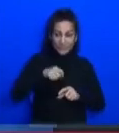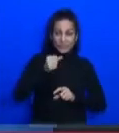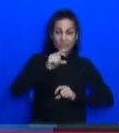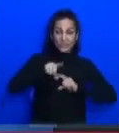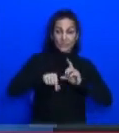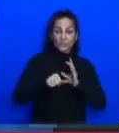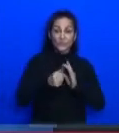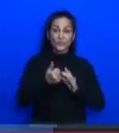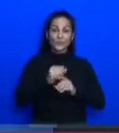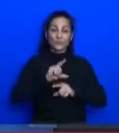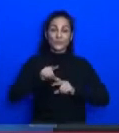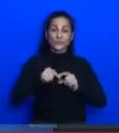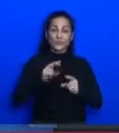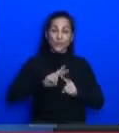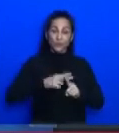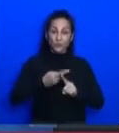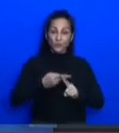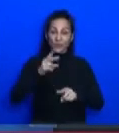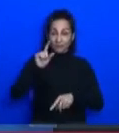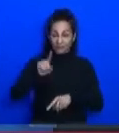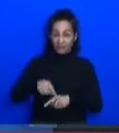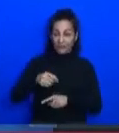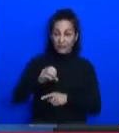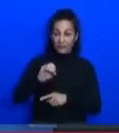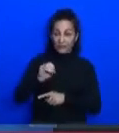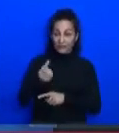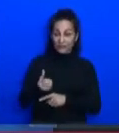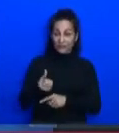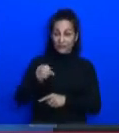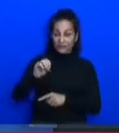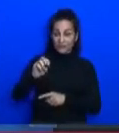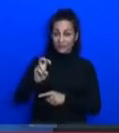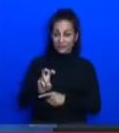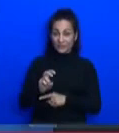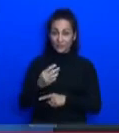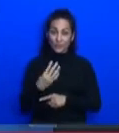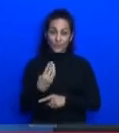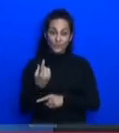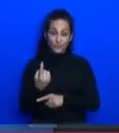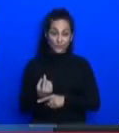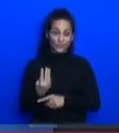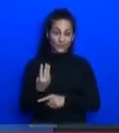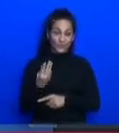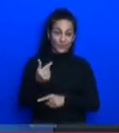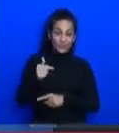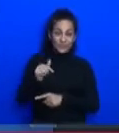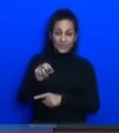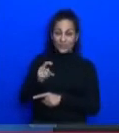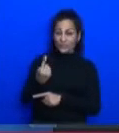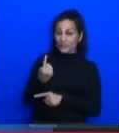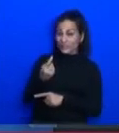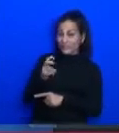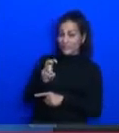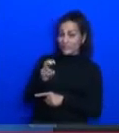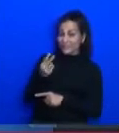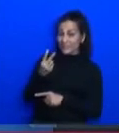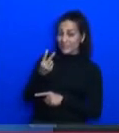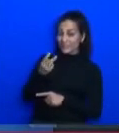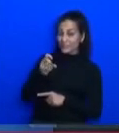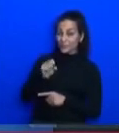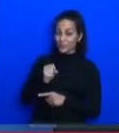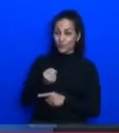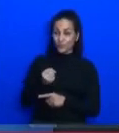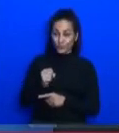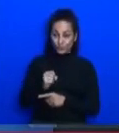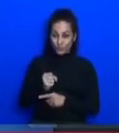sorteadas no primeiro sorteio da dupla Sena foram 06, 05, 41, 37, 15